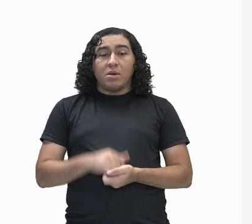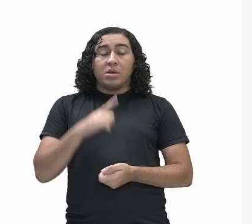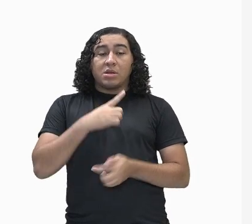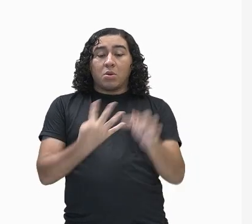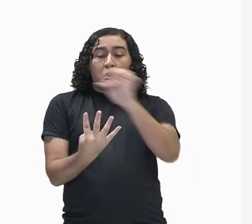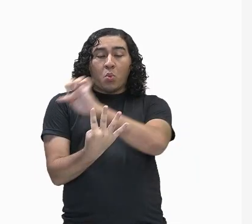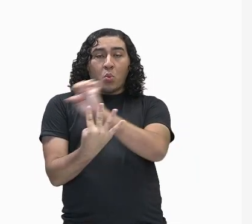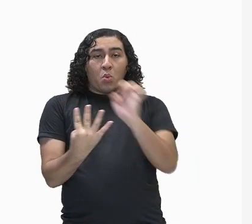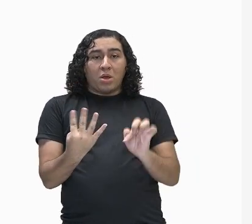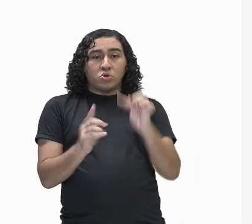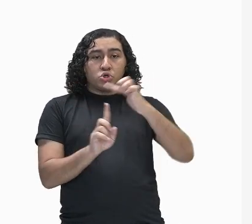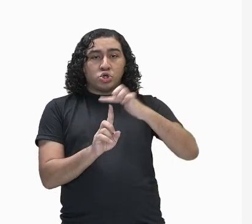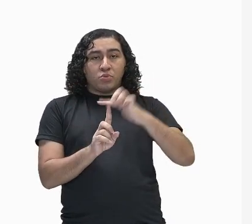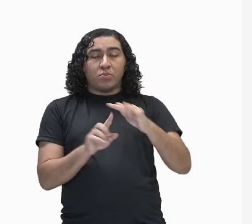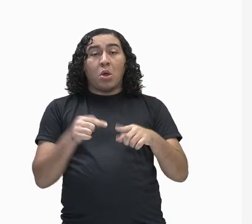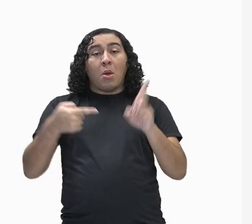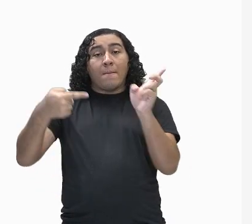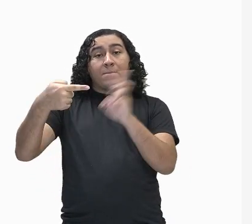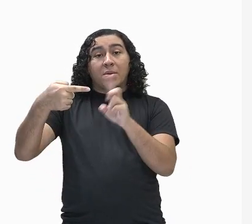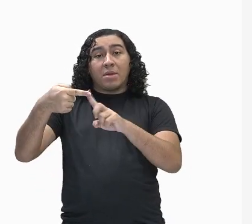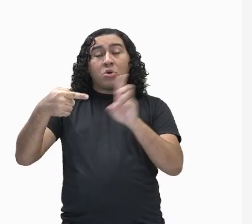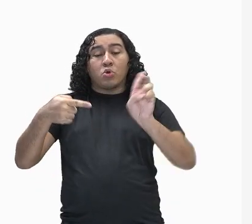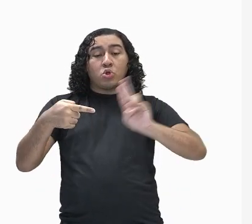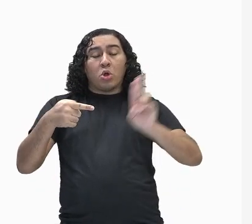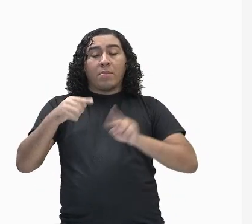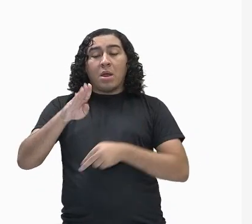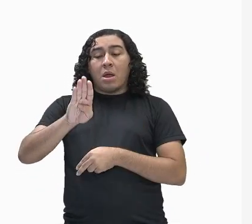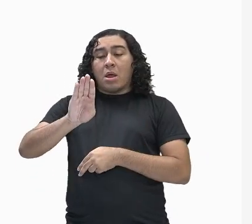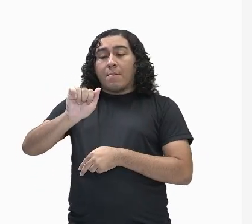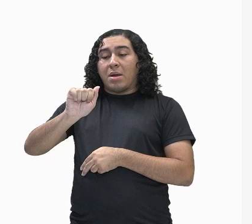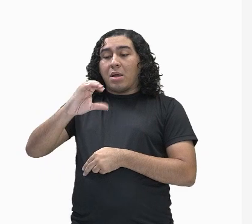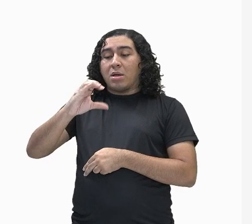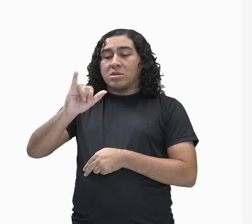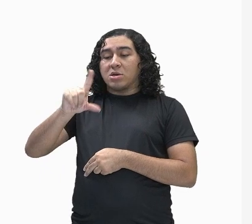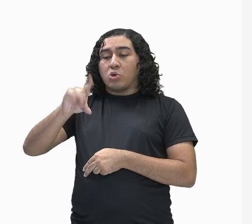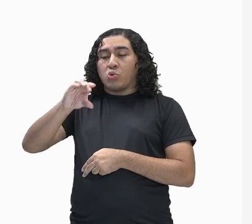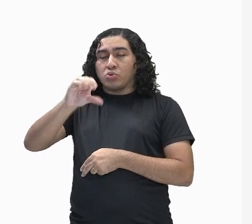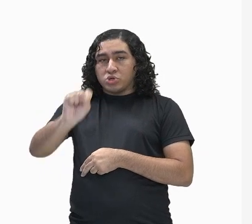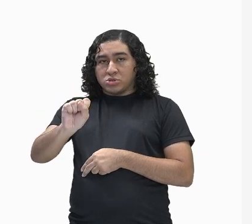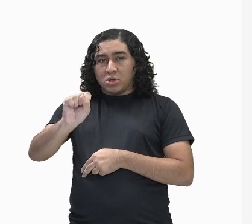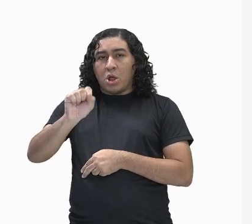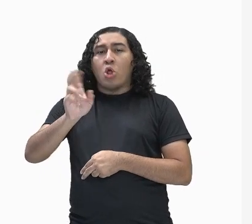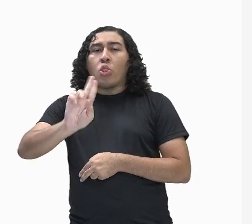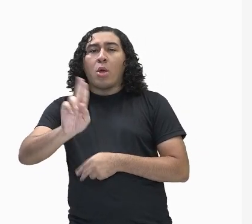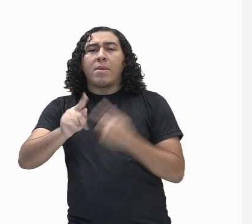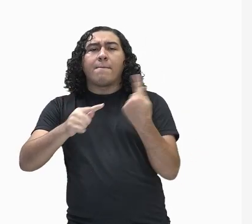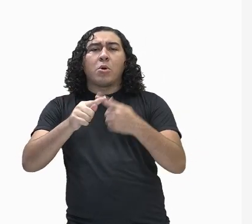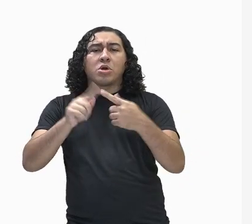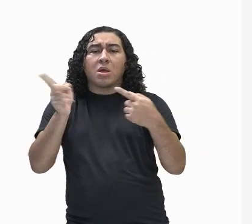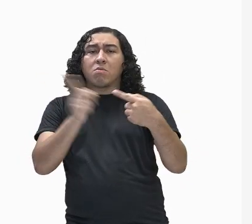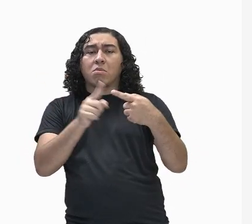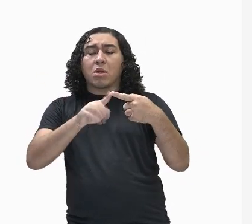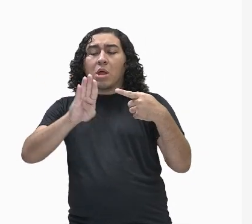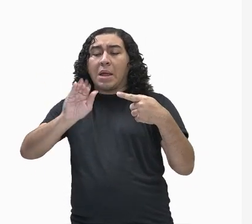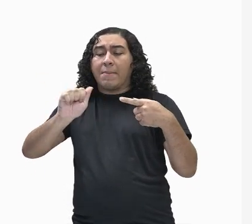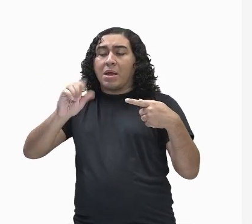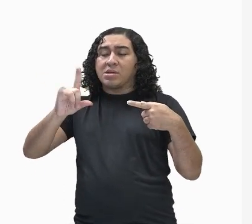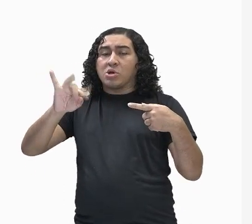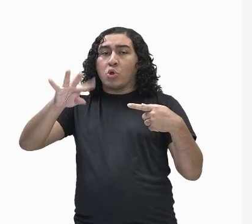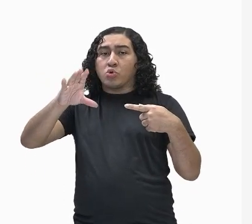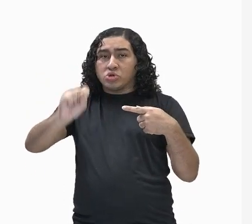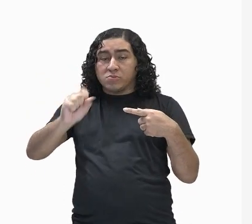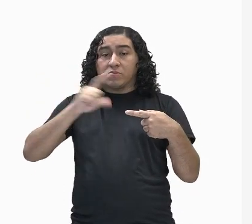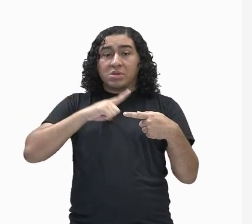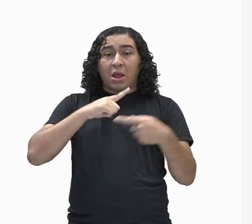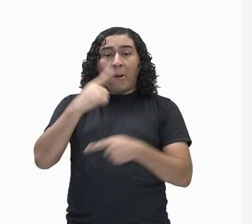tipos O primeiro é bacilos né então ele vai receber esse nome devido ao seu formato mato né ele